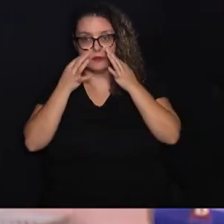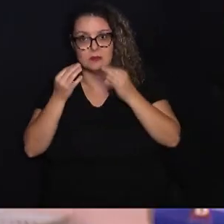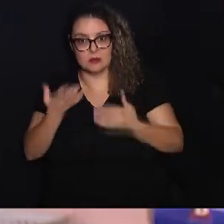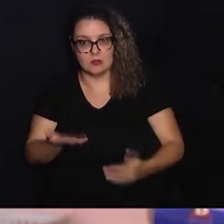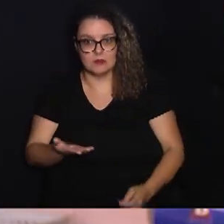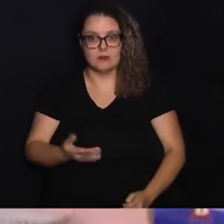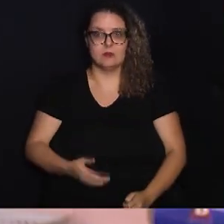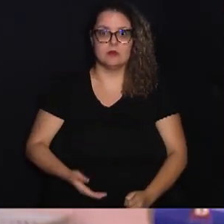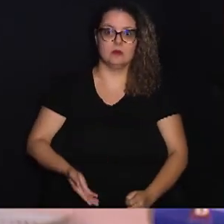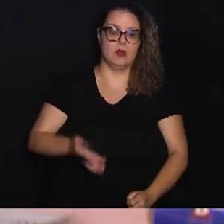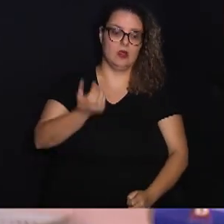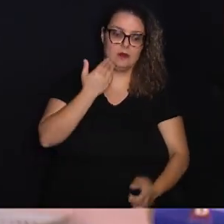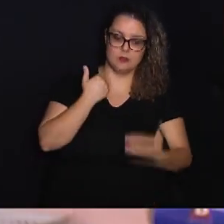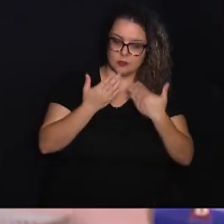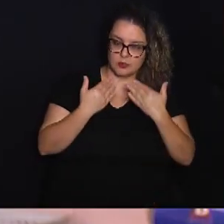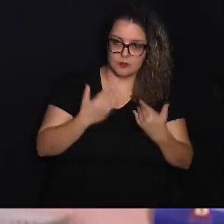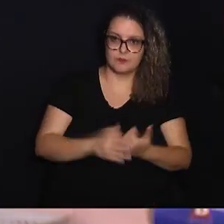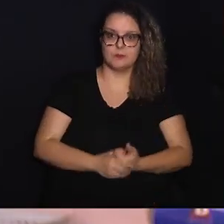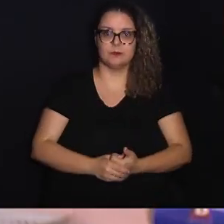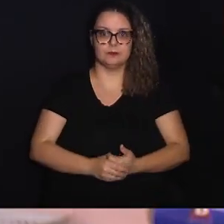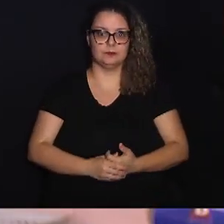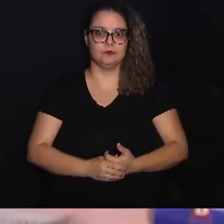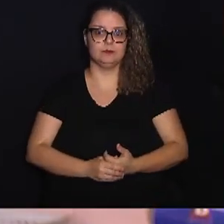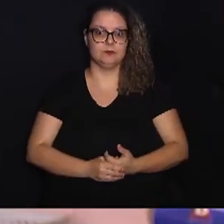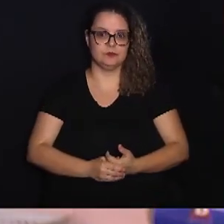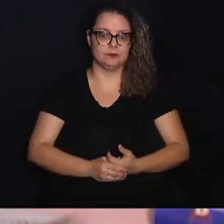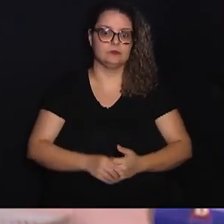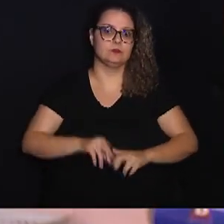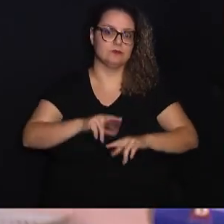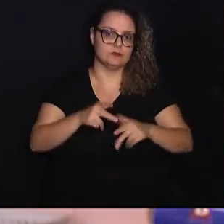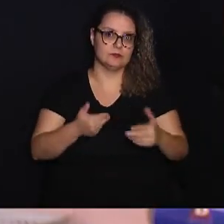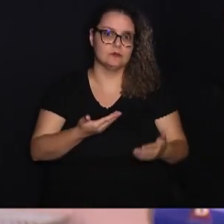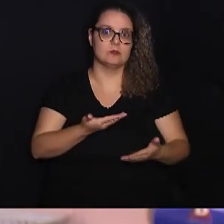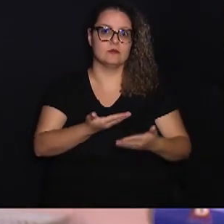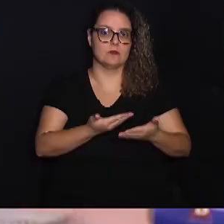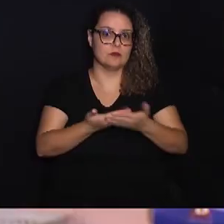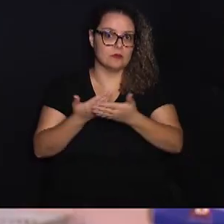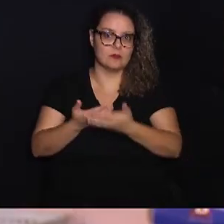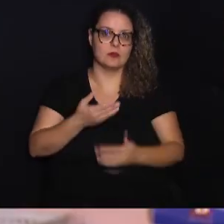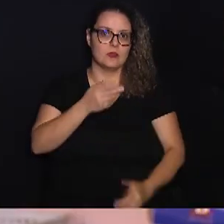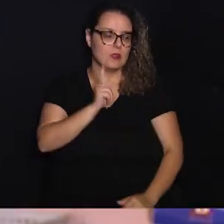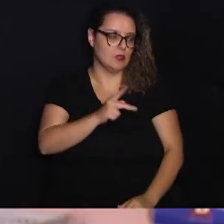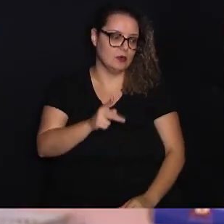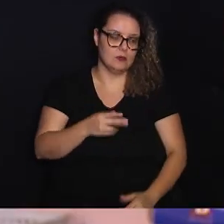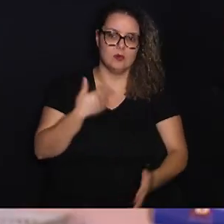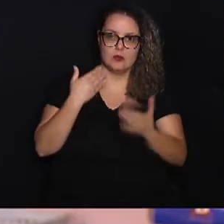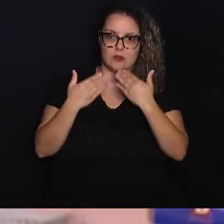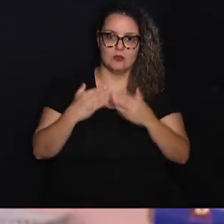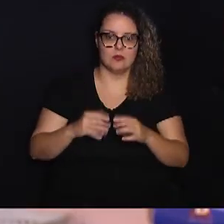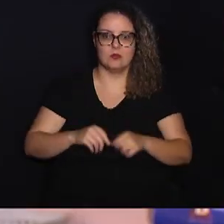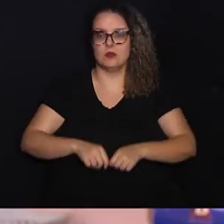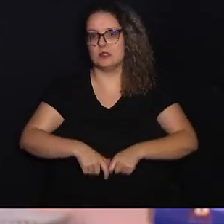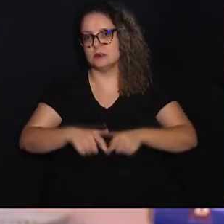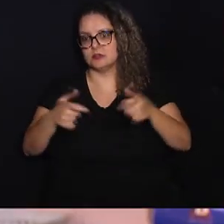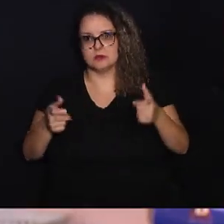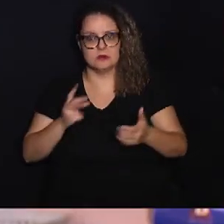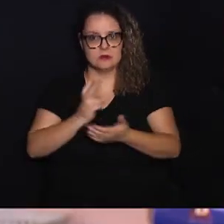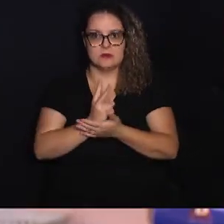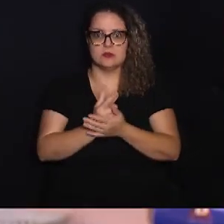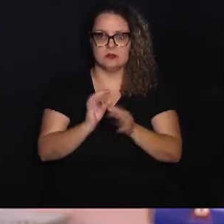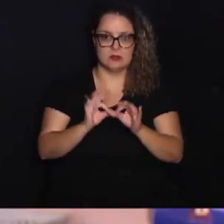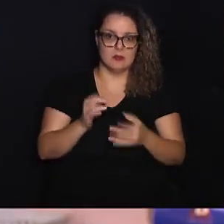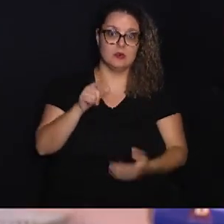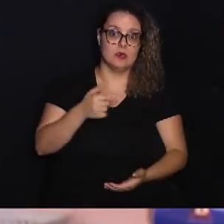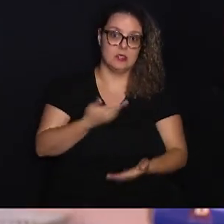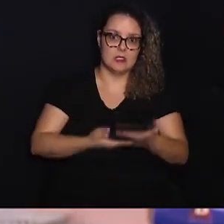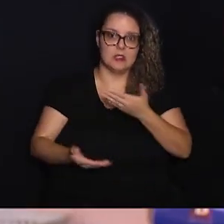ou vamos conversar. Né? A gente tem muita proximidade disso, né? O professor conversa muito com a família, né? Então, e isso que